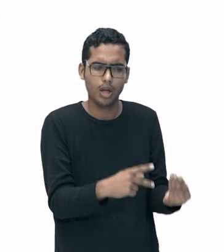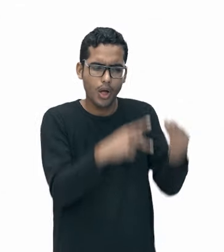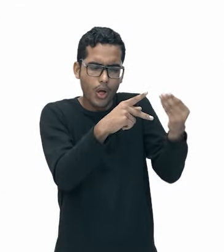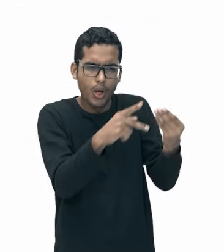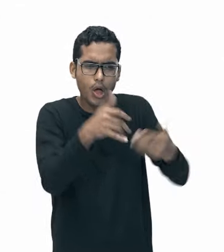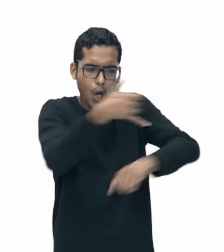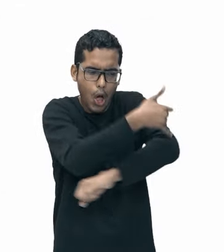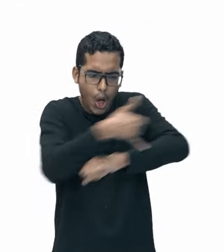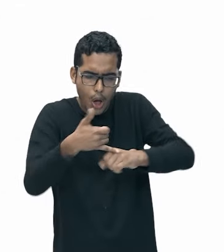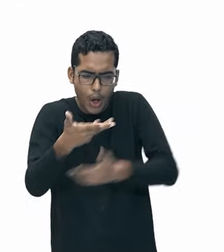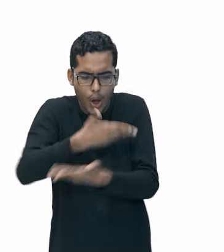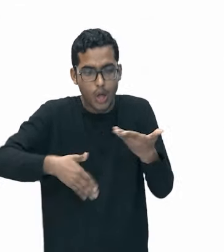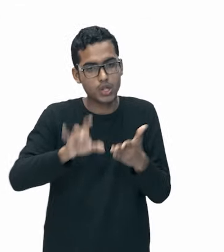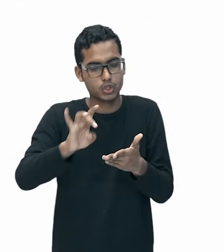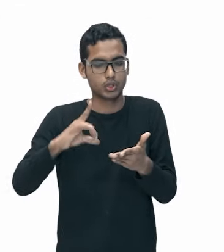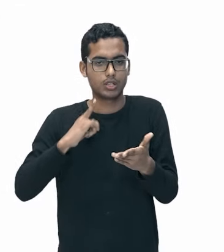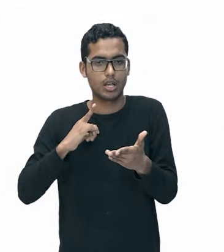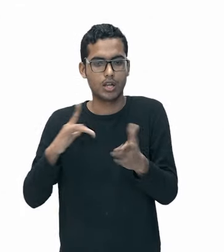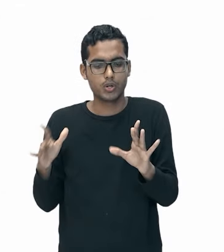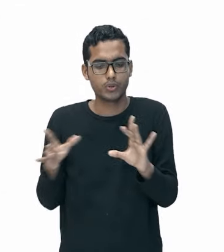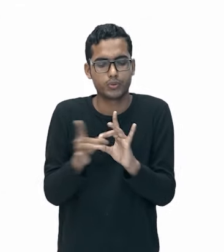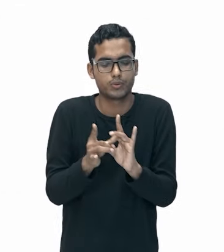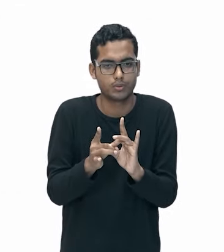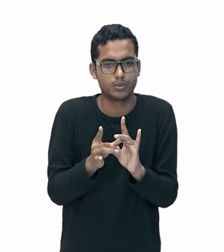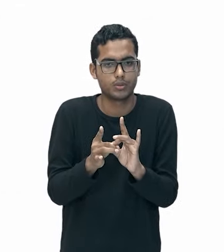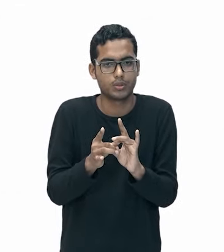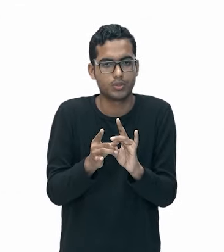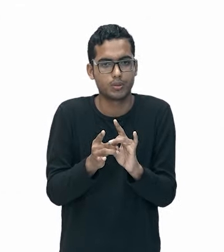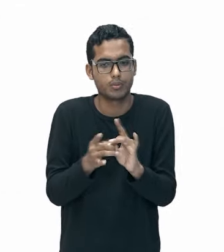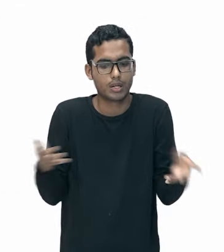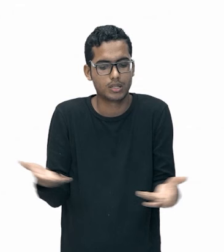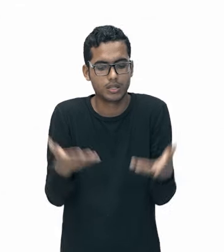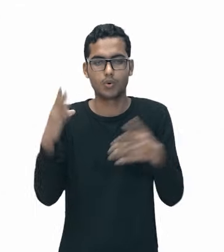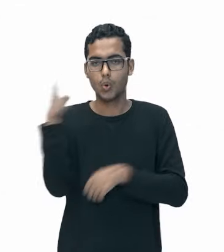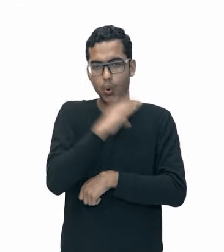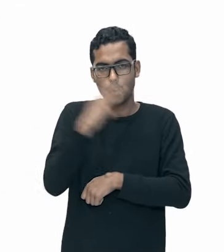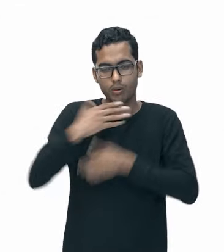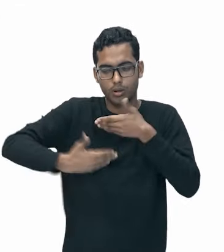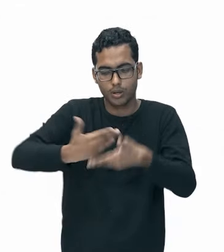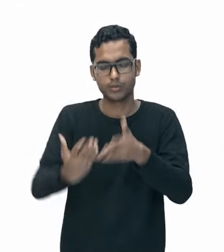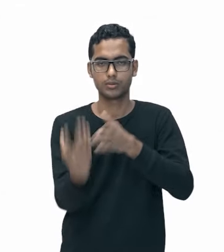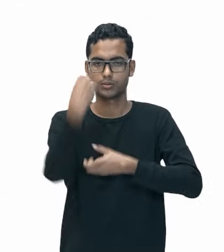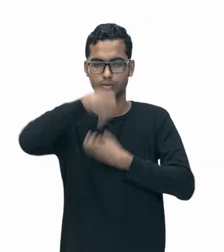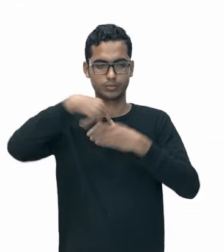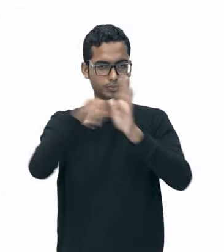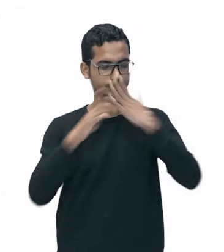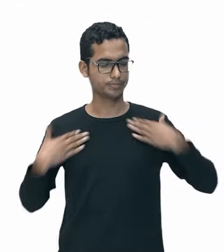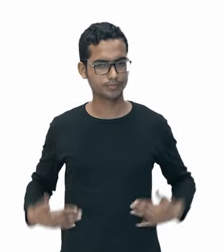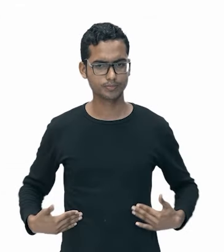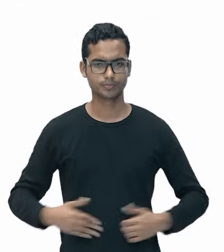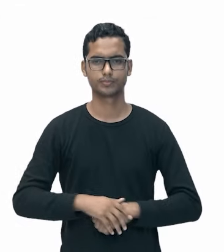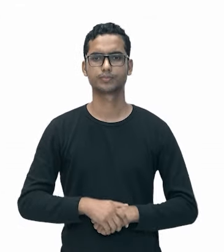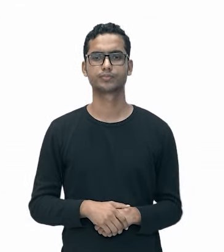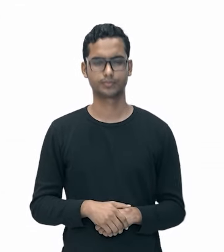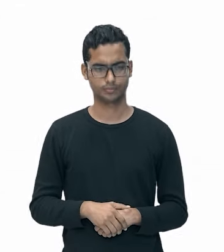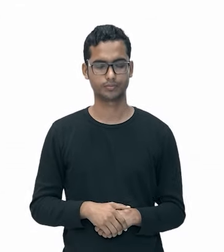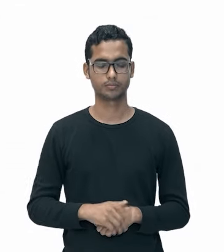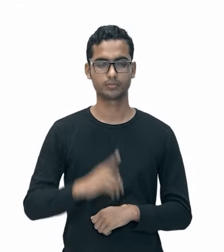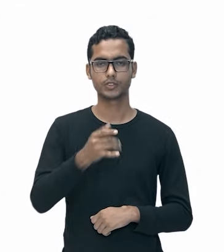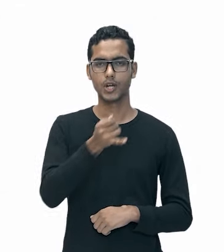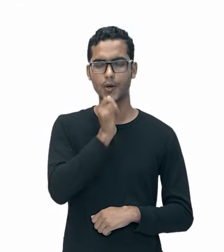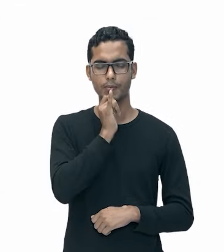ele ela só tá lá presente para aumentar a velocidade com que esse processo acontece então no caso por exemplo dos carboidratos